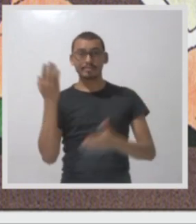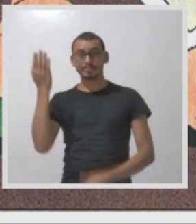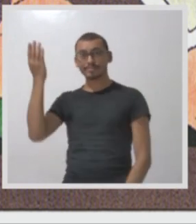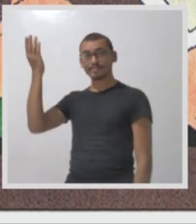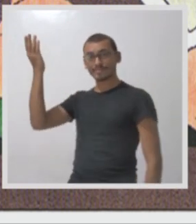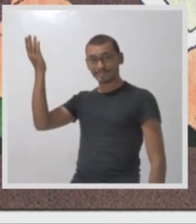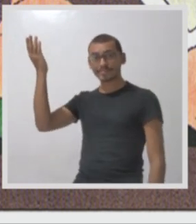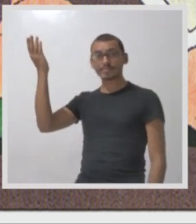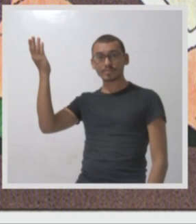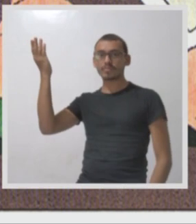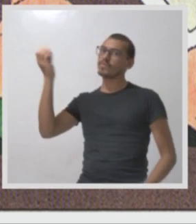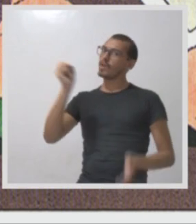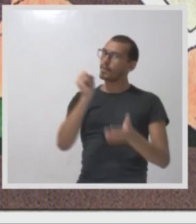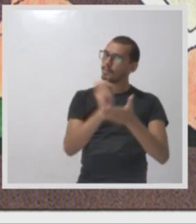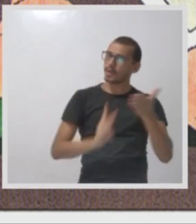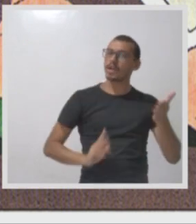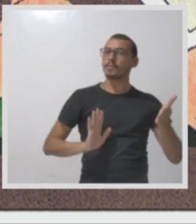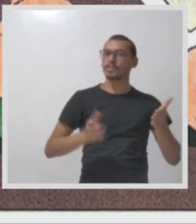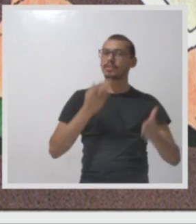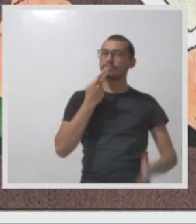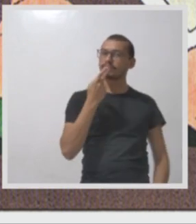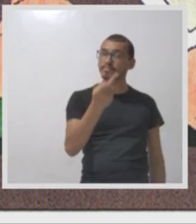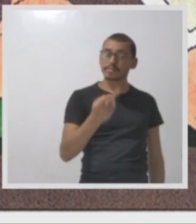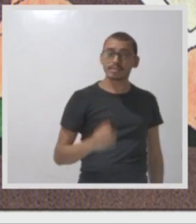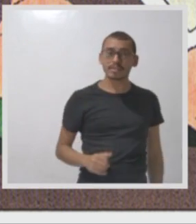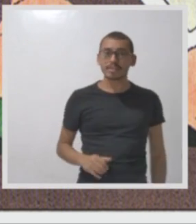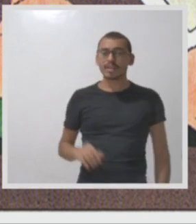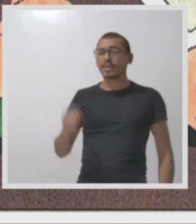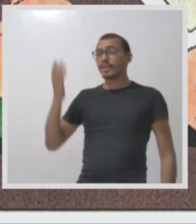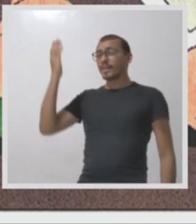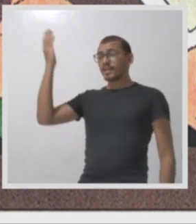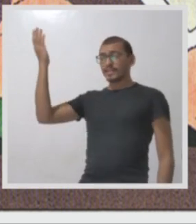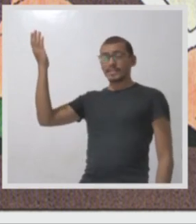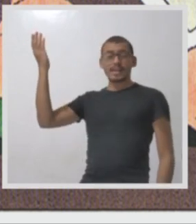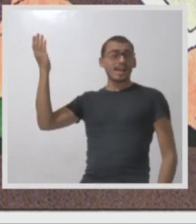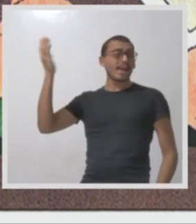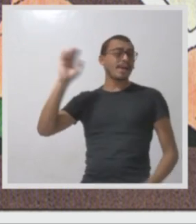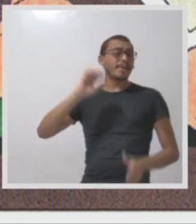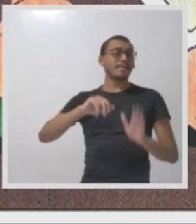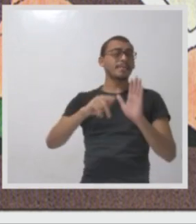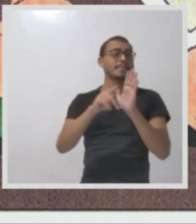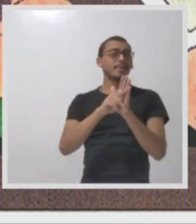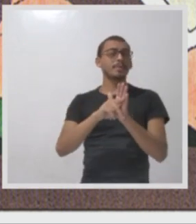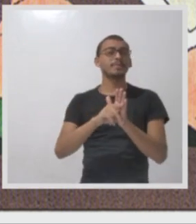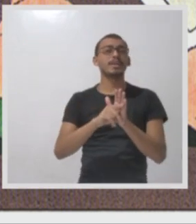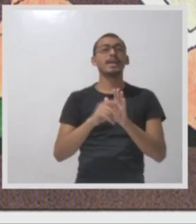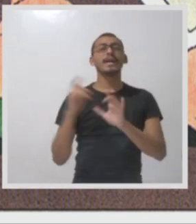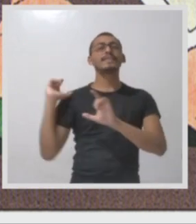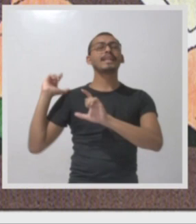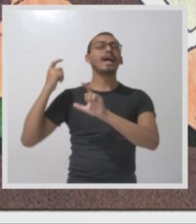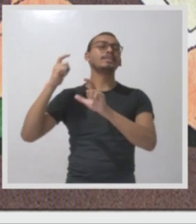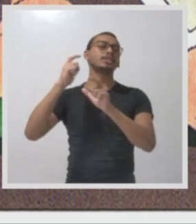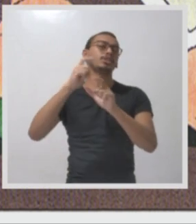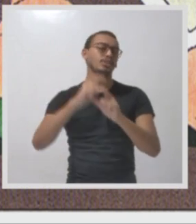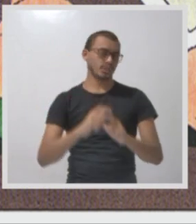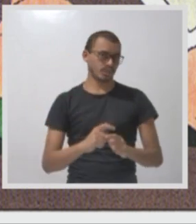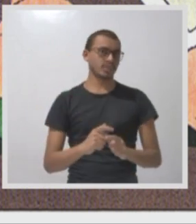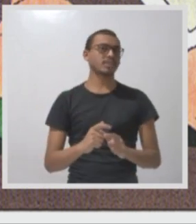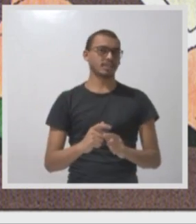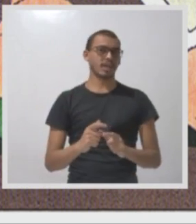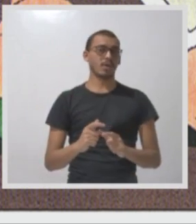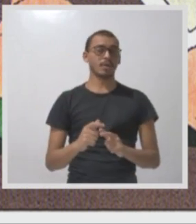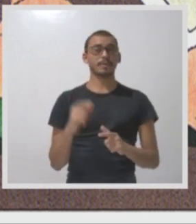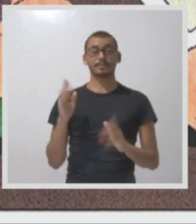está percebendo. Essa é uma forma, digamos assim, tradicional que esse poema pode ser apresentado. No entanto,